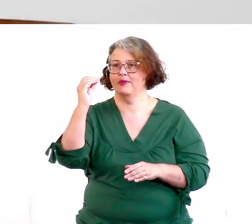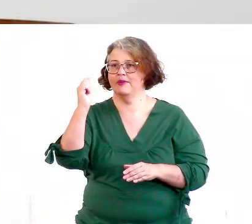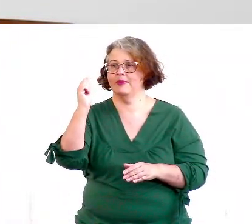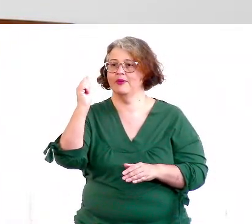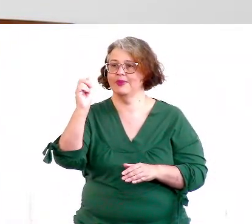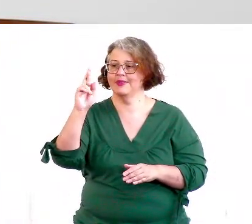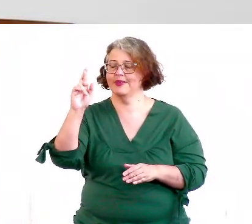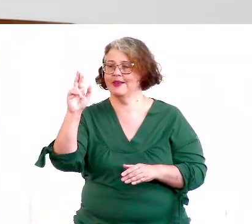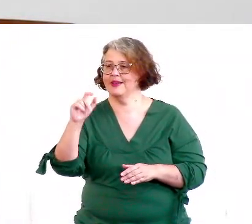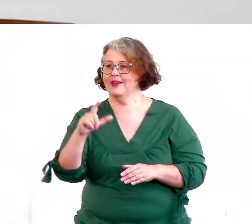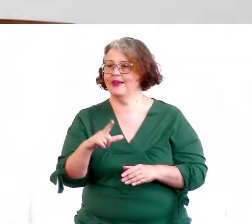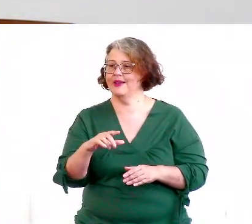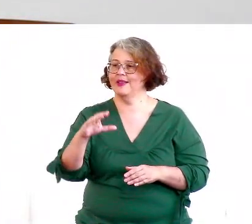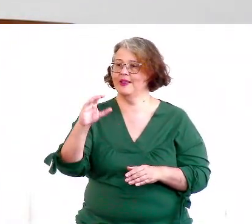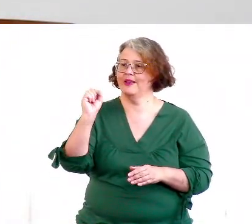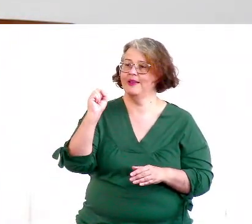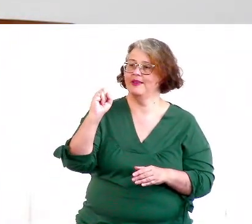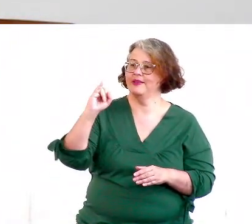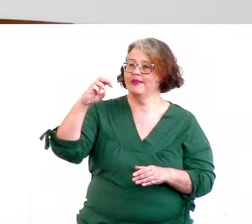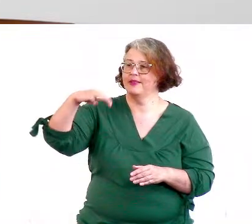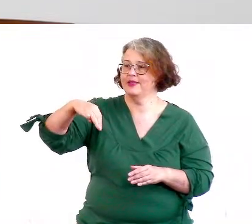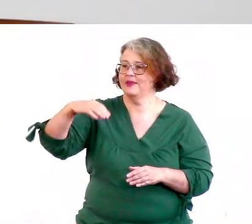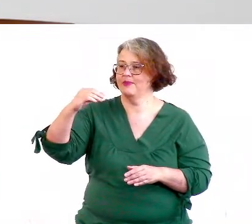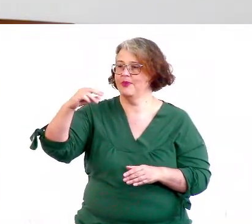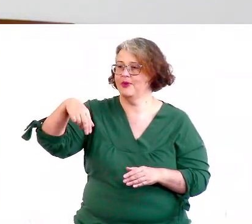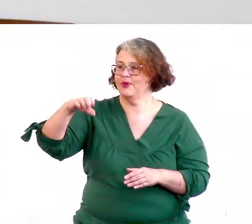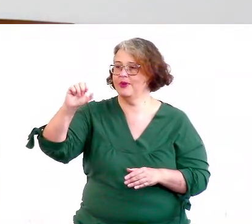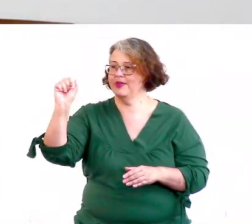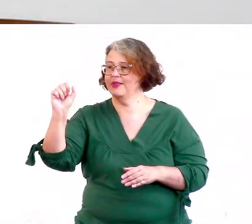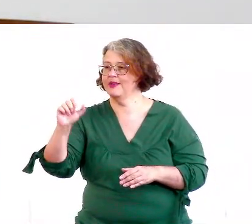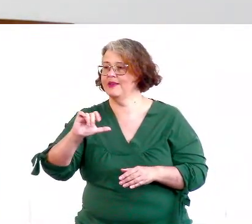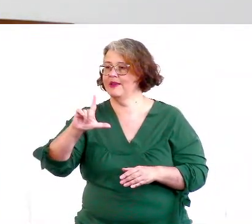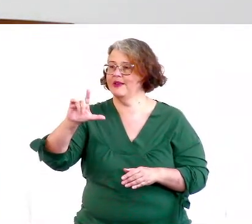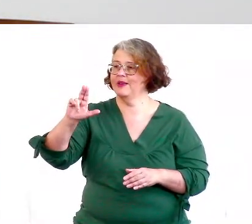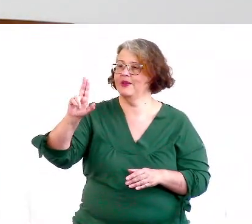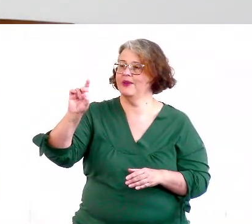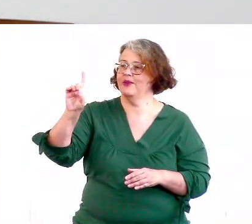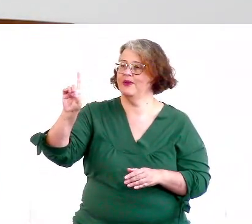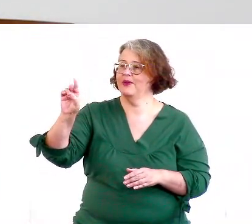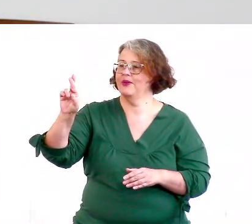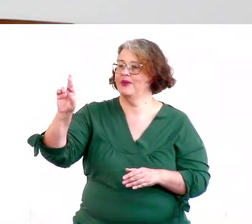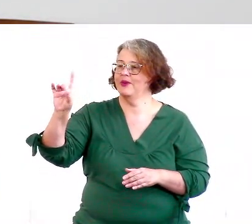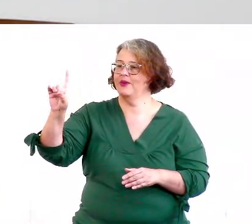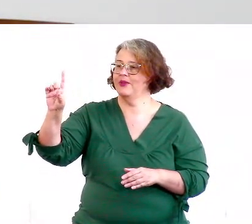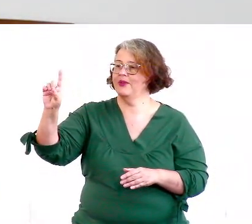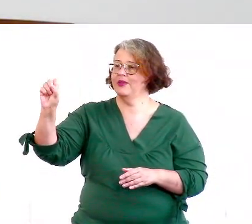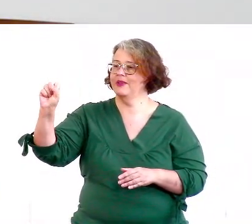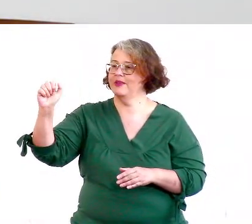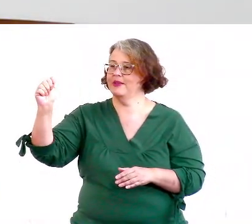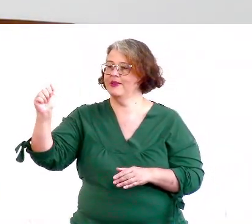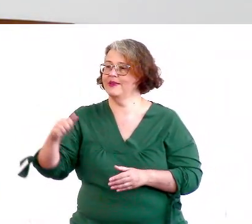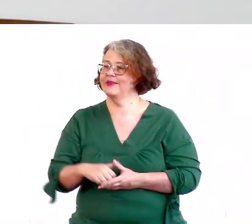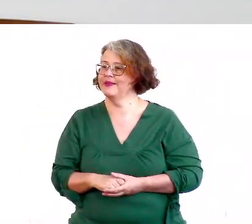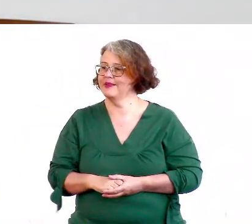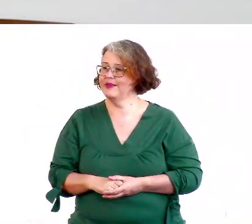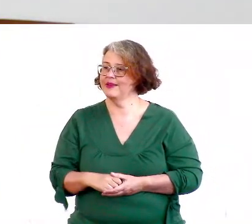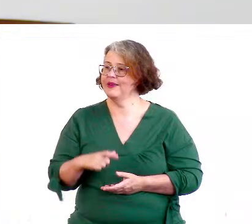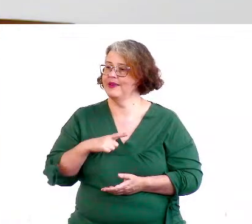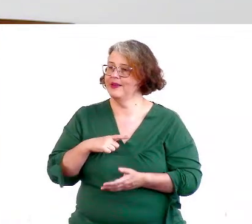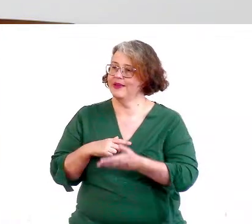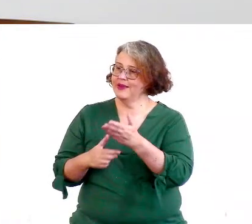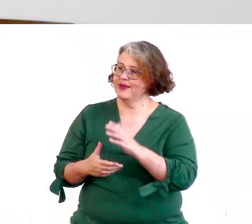por gentileza, levantando as mãos já aqui, atrás ali dos nossos irmãos, presbítero Luiz Vaz, irmãos,